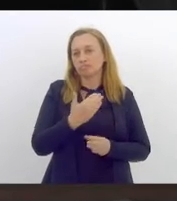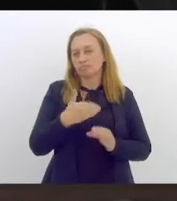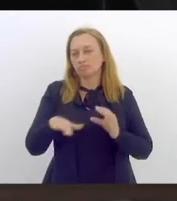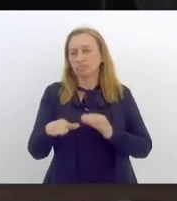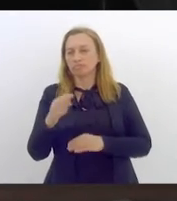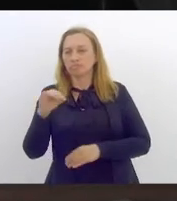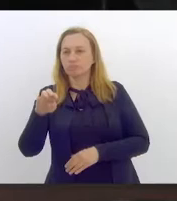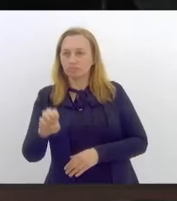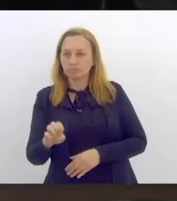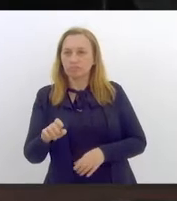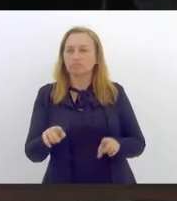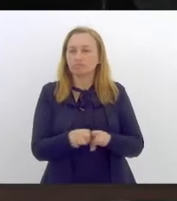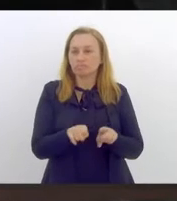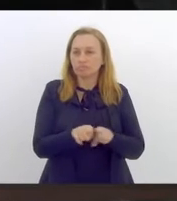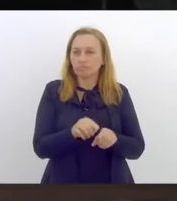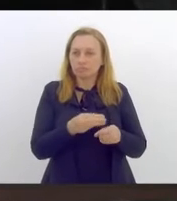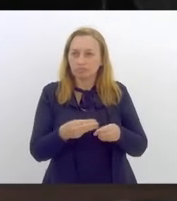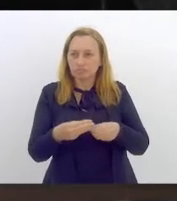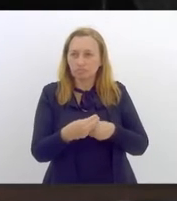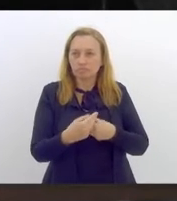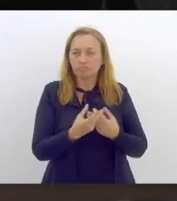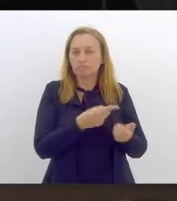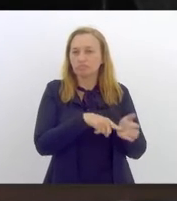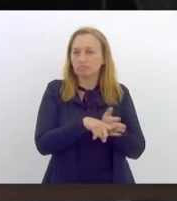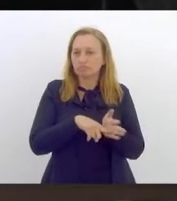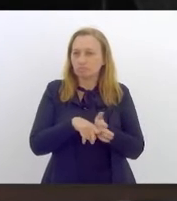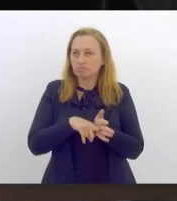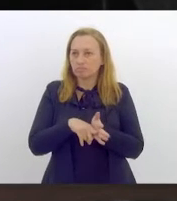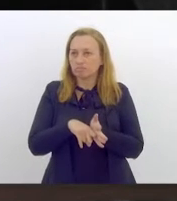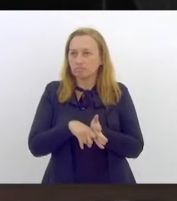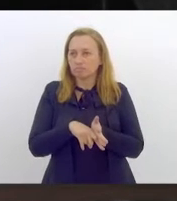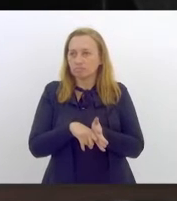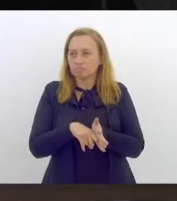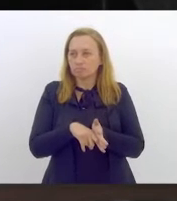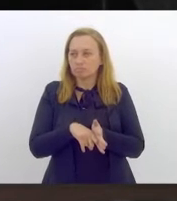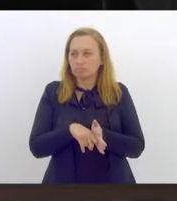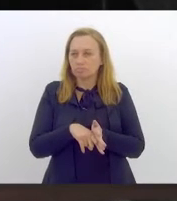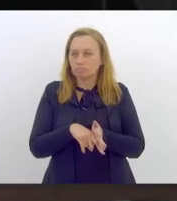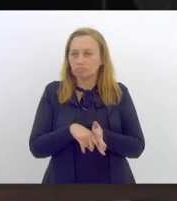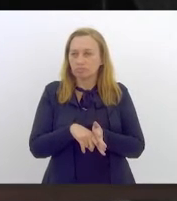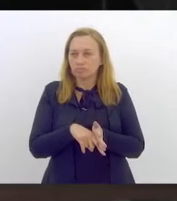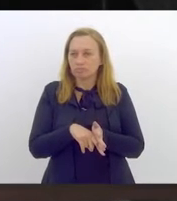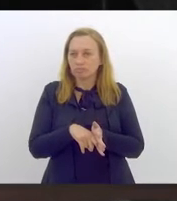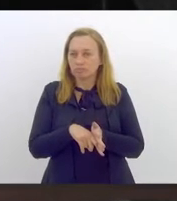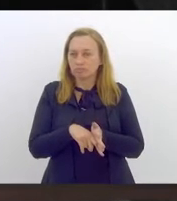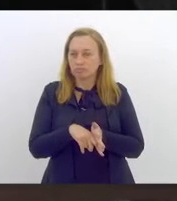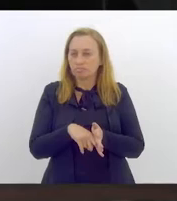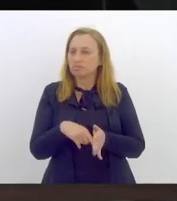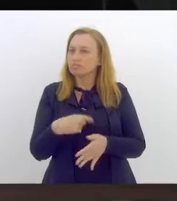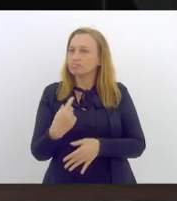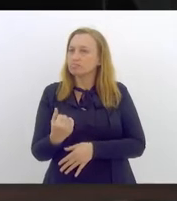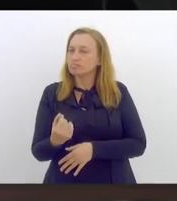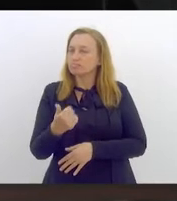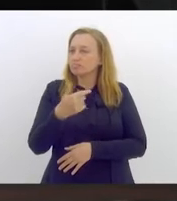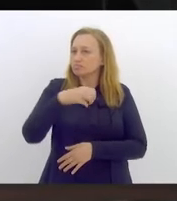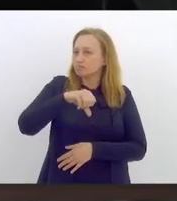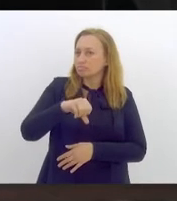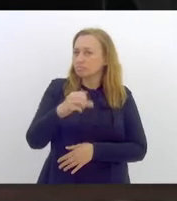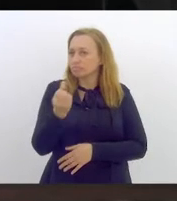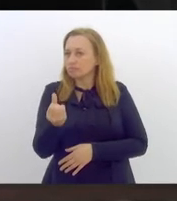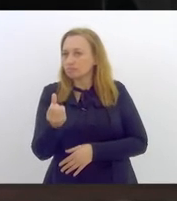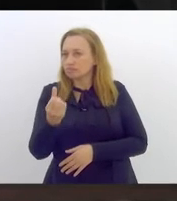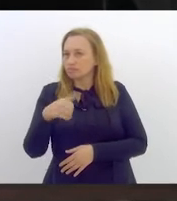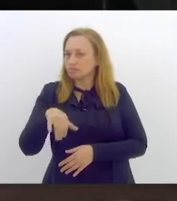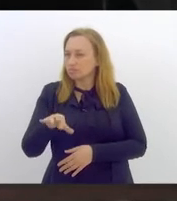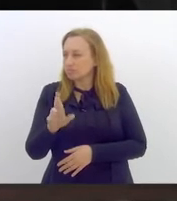aos municípios, e vamos verificar que há, sobretudo, no valor de 96